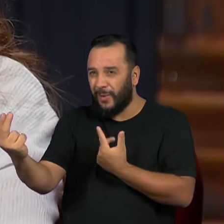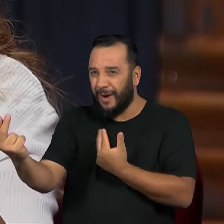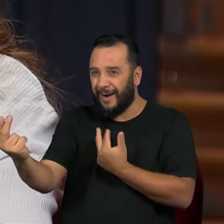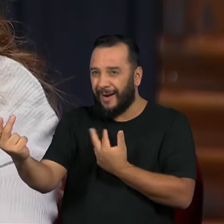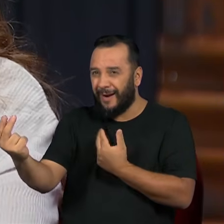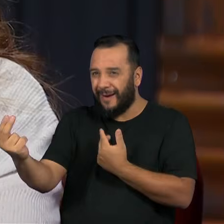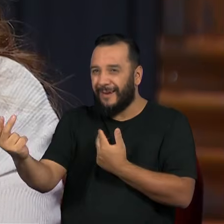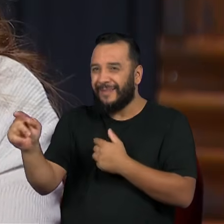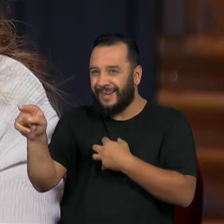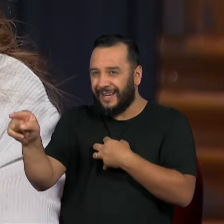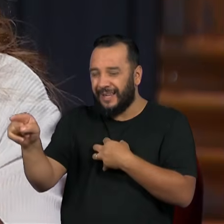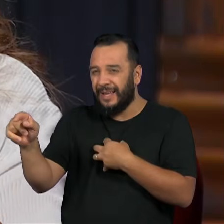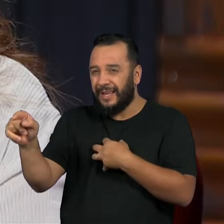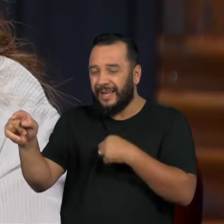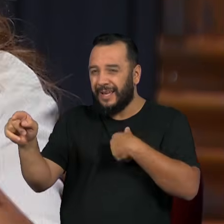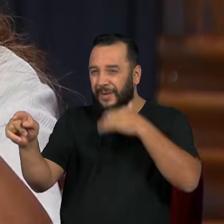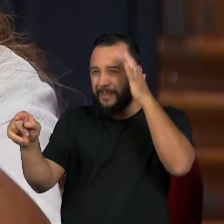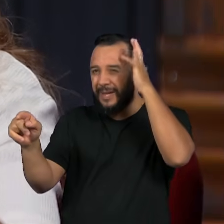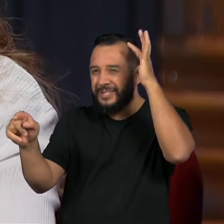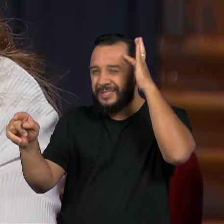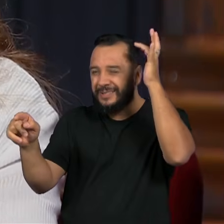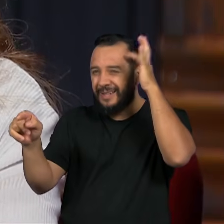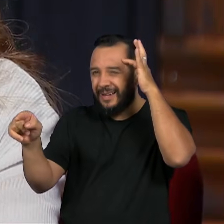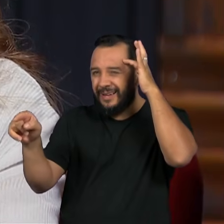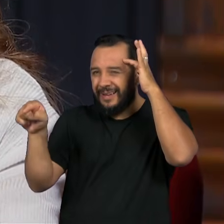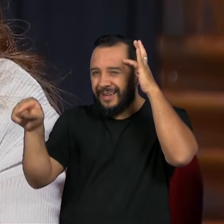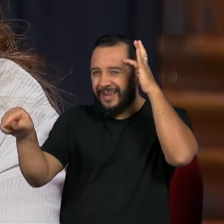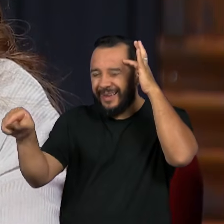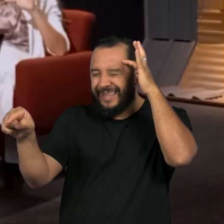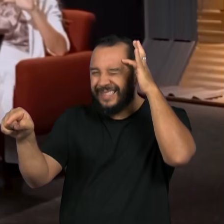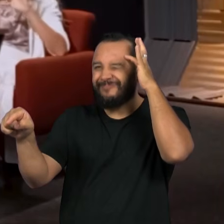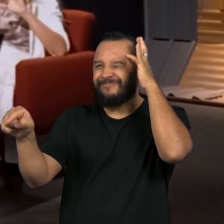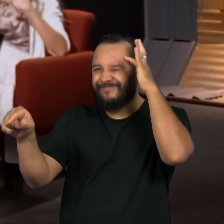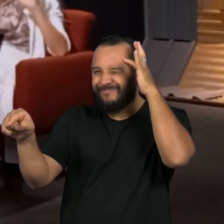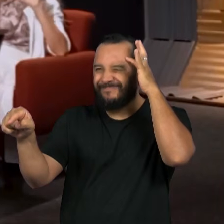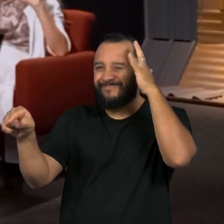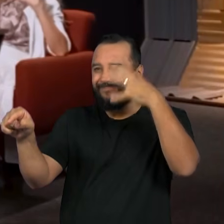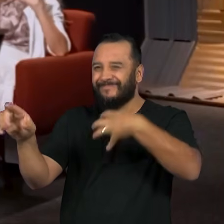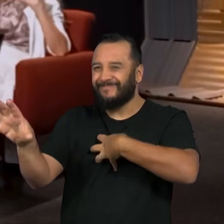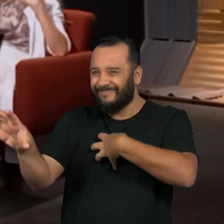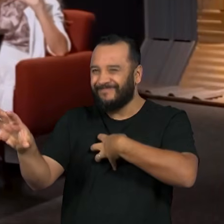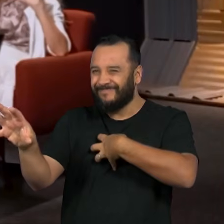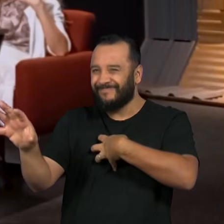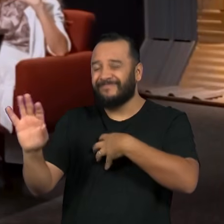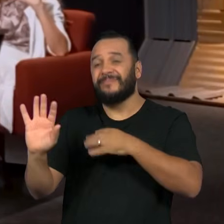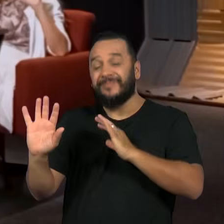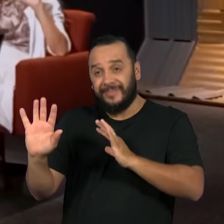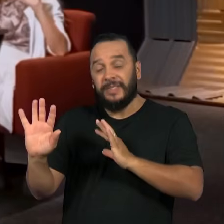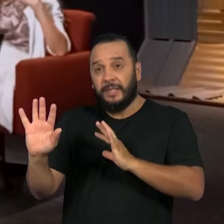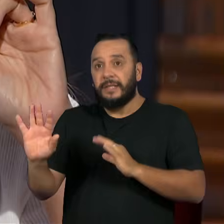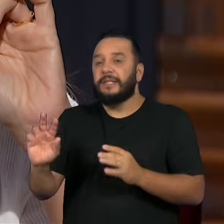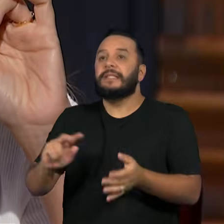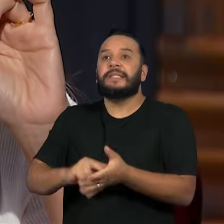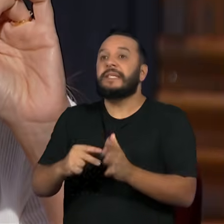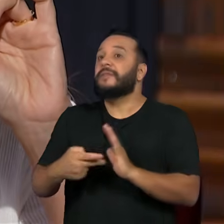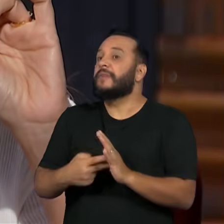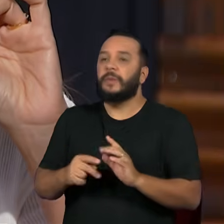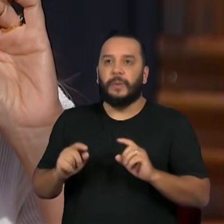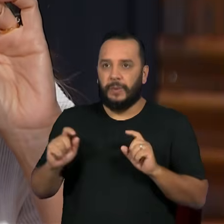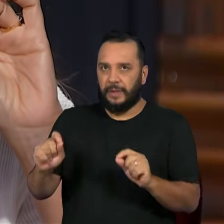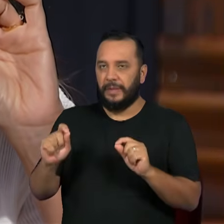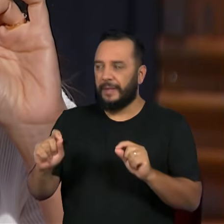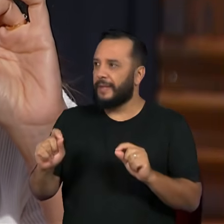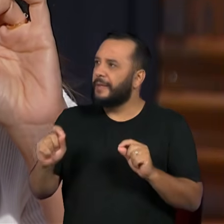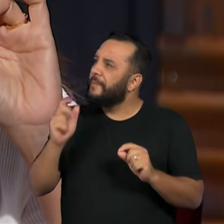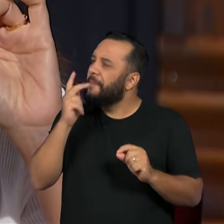como seria Com você. se você estivesse naquele lugar. É. Quando você vai para esse espaço, você desencadeia uma série